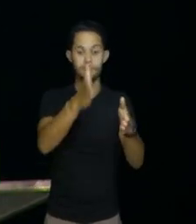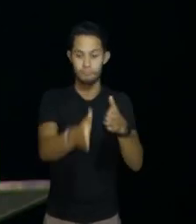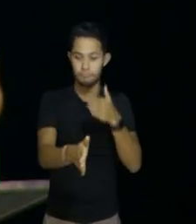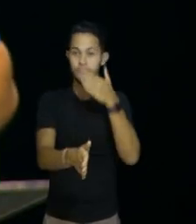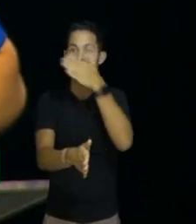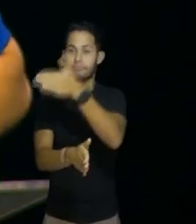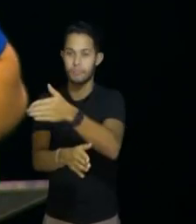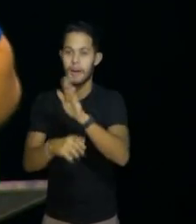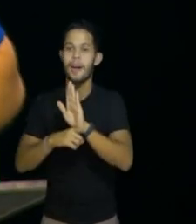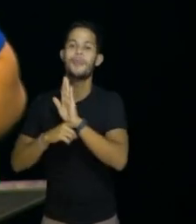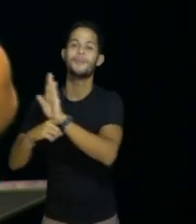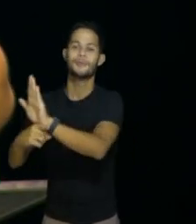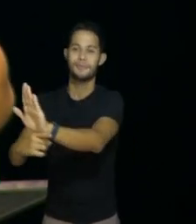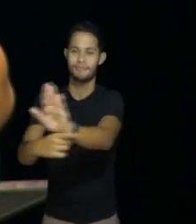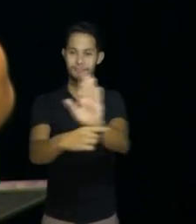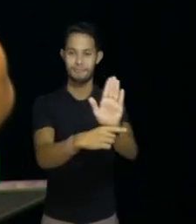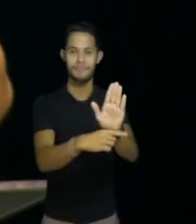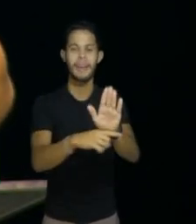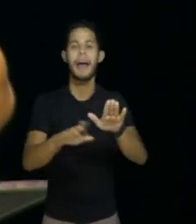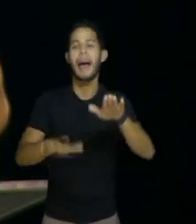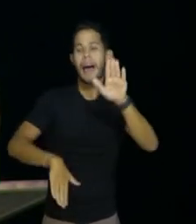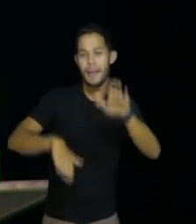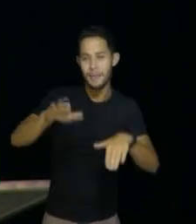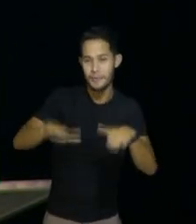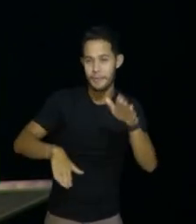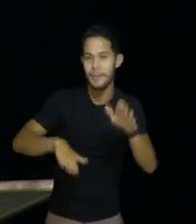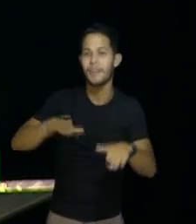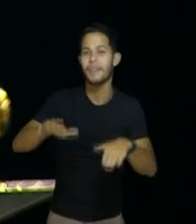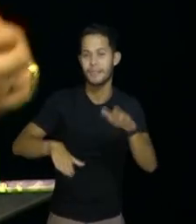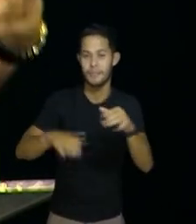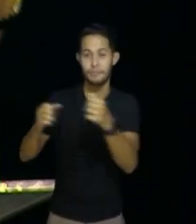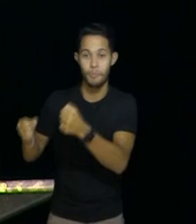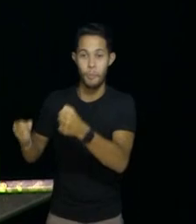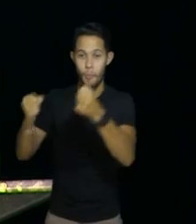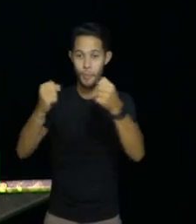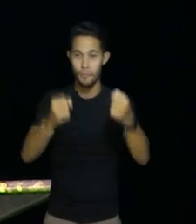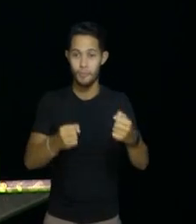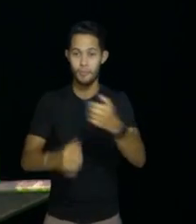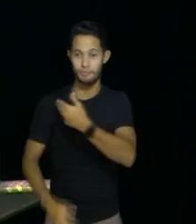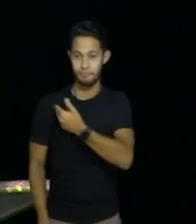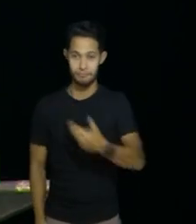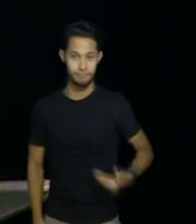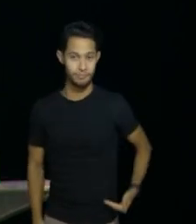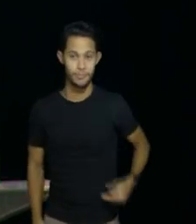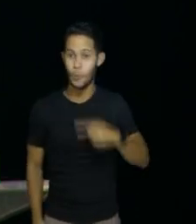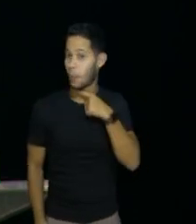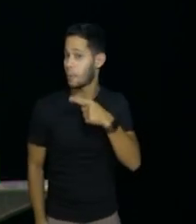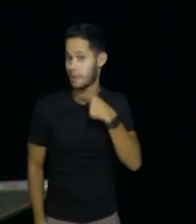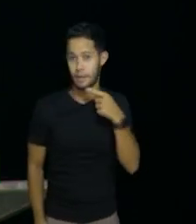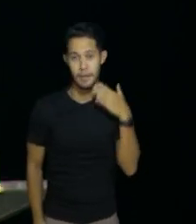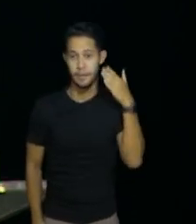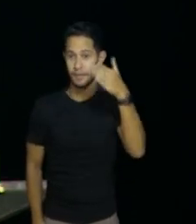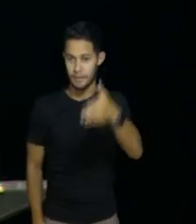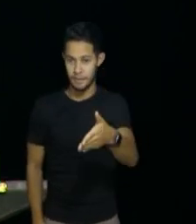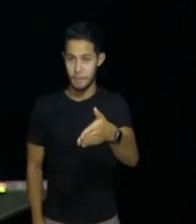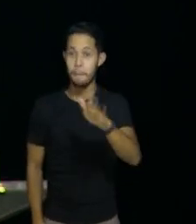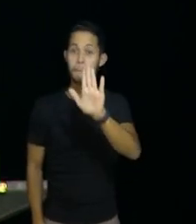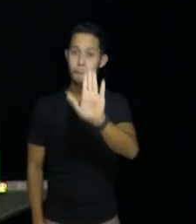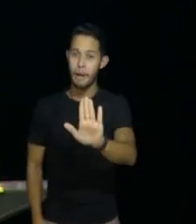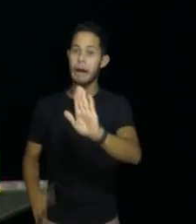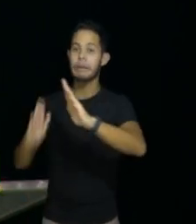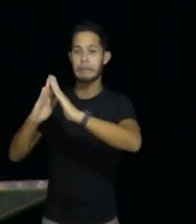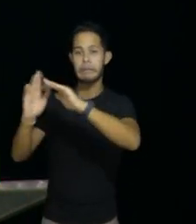vezes, consegue alcançar. É a igreja que tem prestado, inclusive, estamos mobilizados nesse